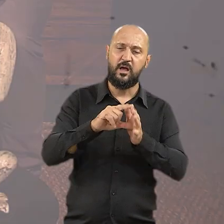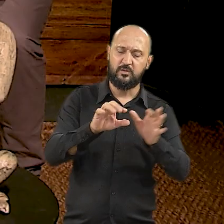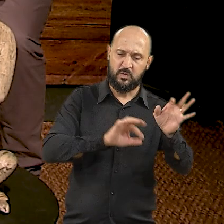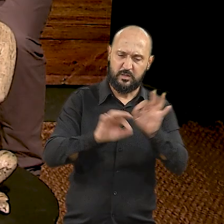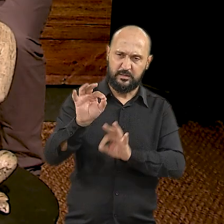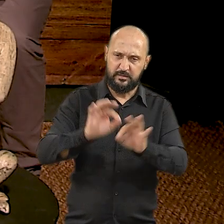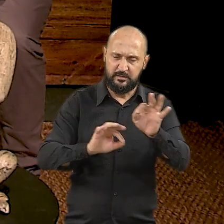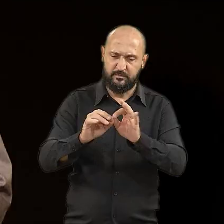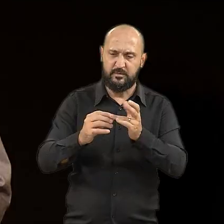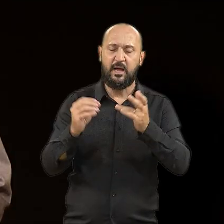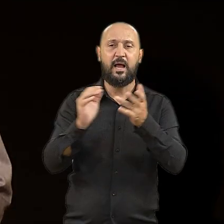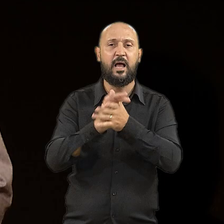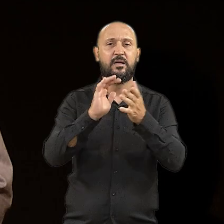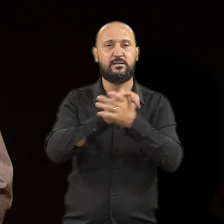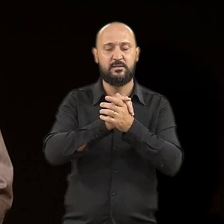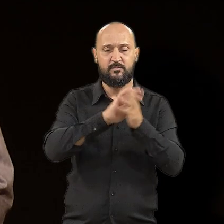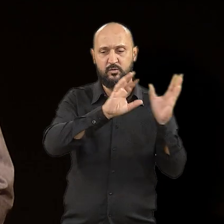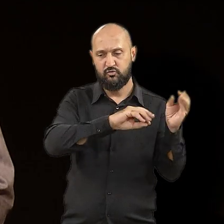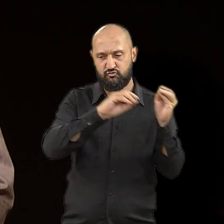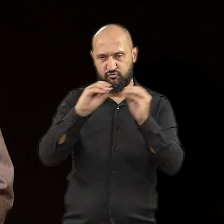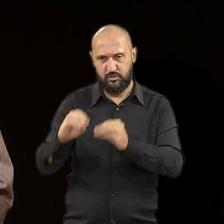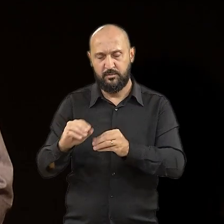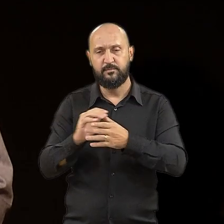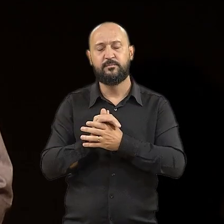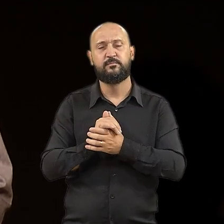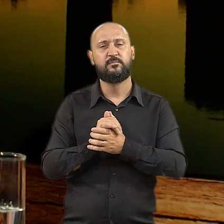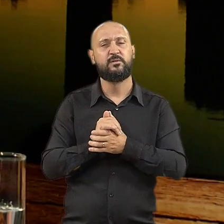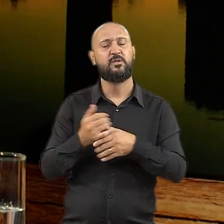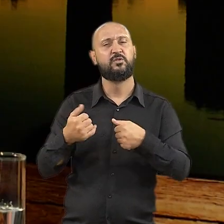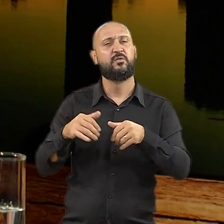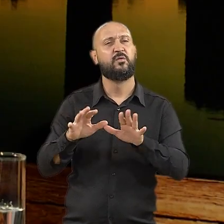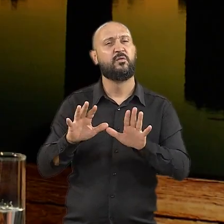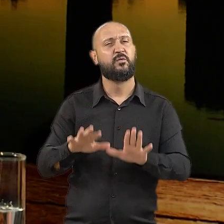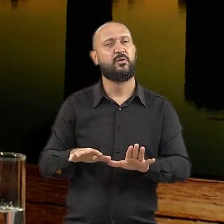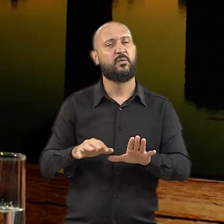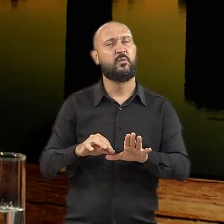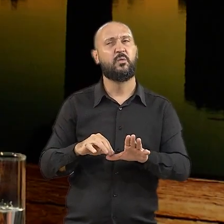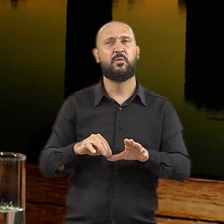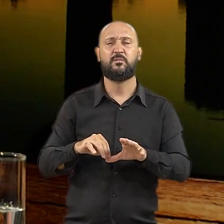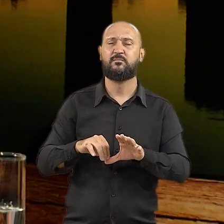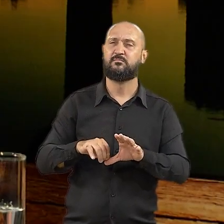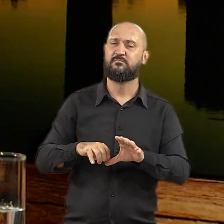o terreno, casamos e viemos para cá. E aí ficamos...